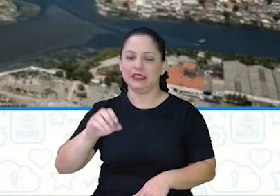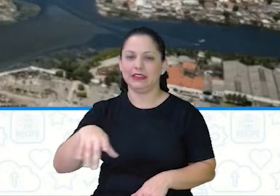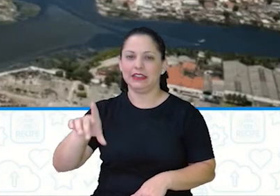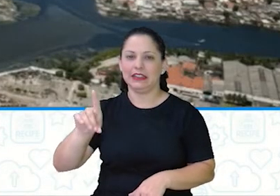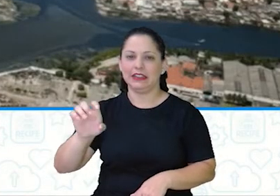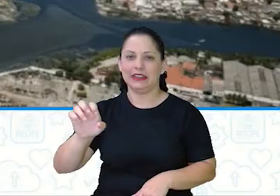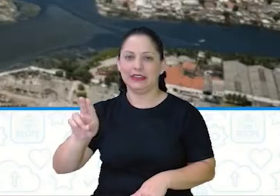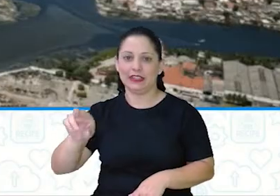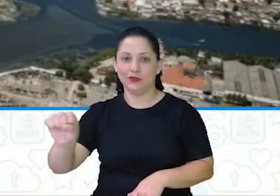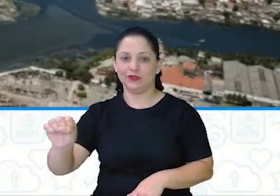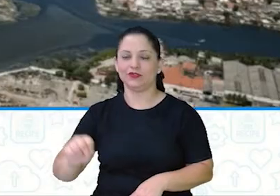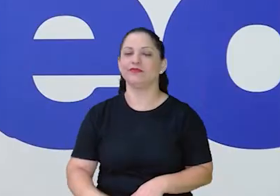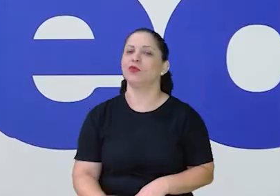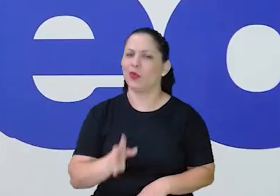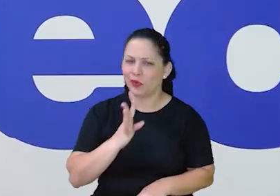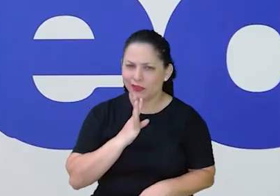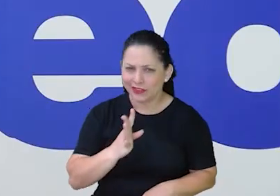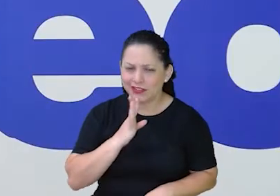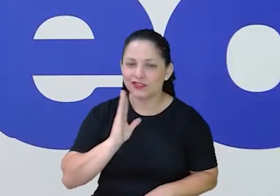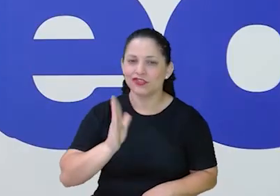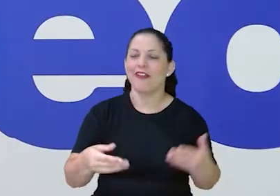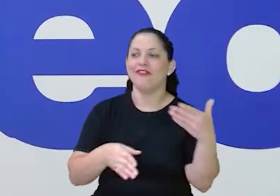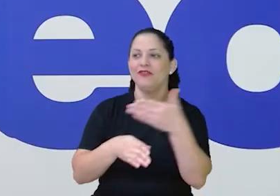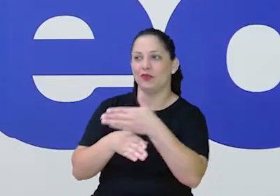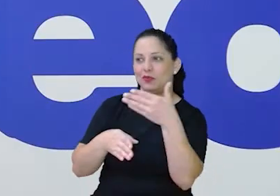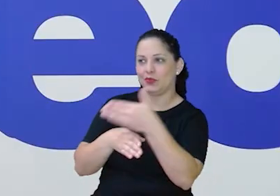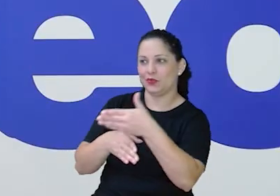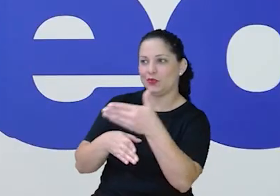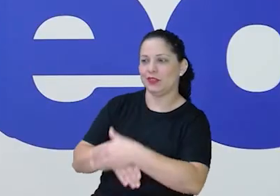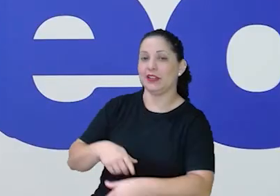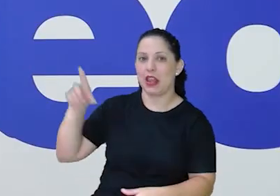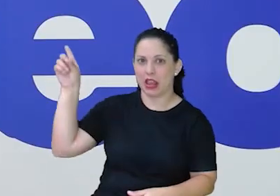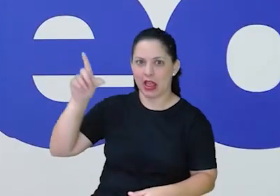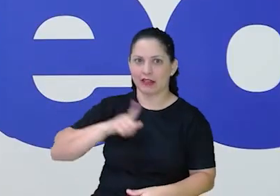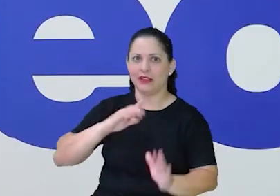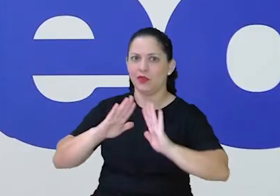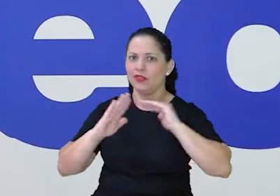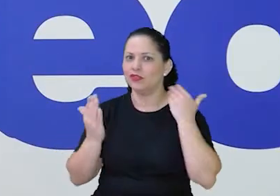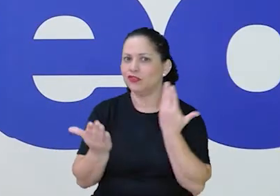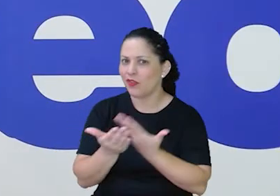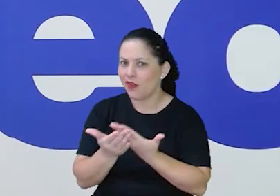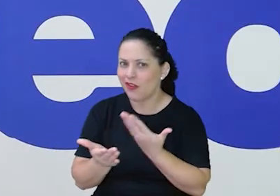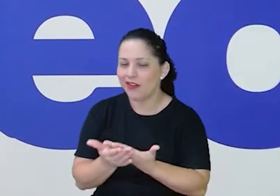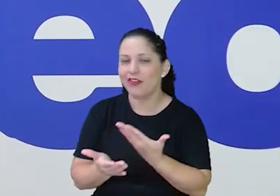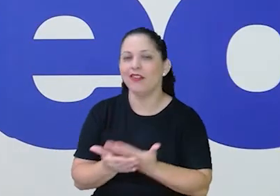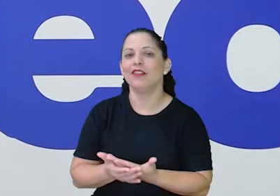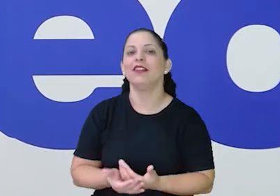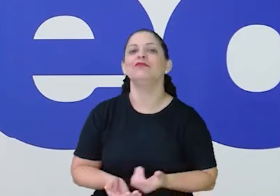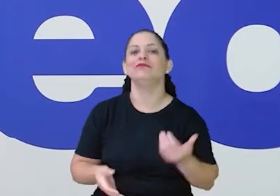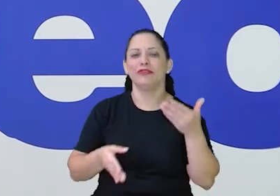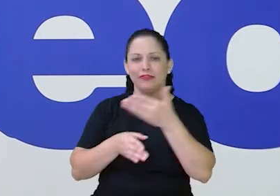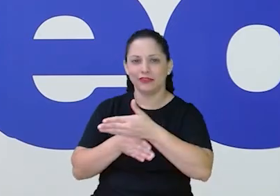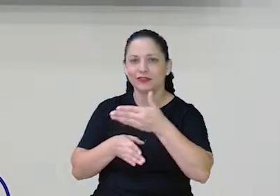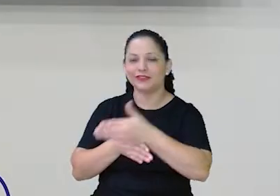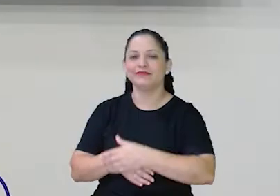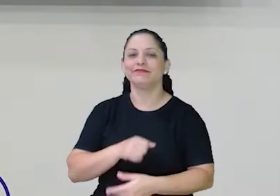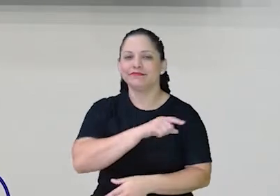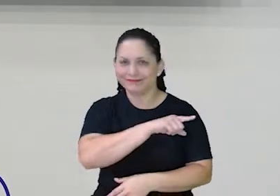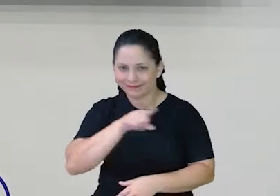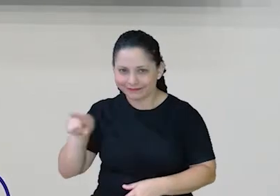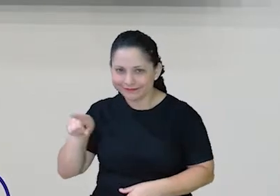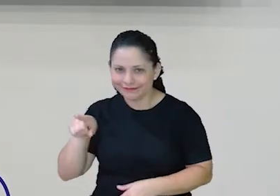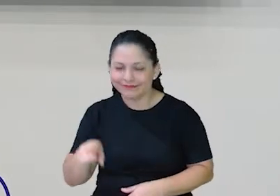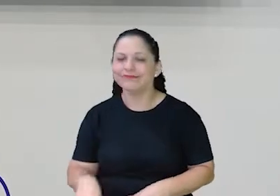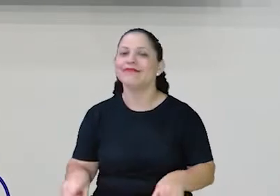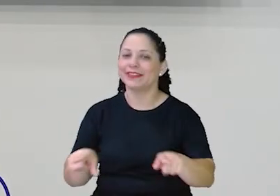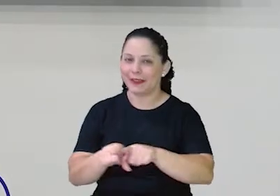Já conheci a Ilha de Deus, já fui lá algumas vezes. Tem uma escola lá, inclusive, eu já fui fazer algumas coisas. Será que algum dos nossos estudantes é de lá da